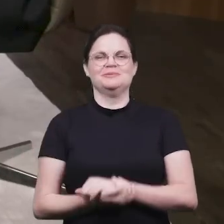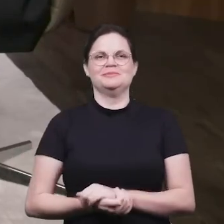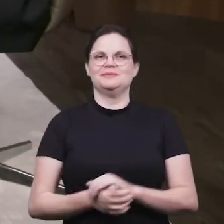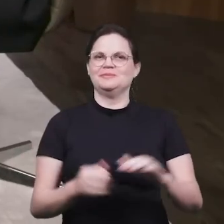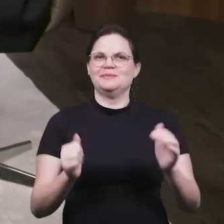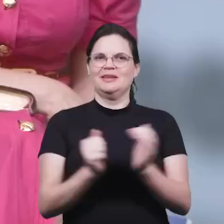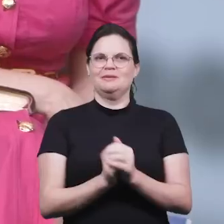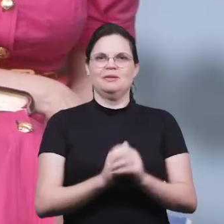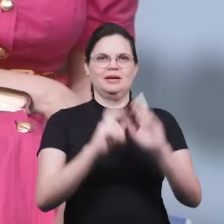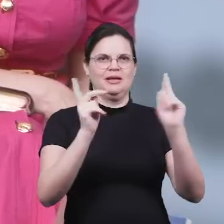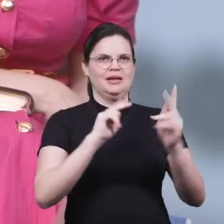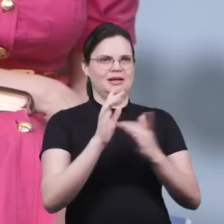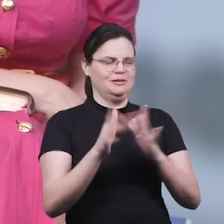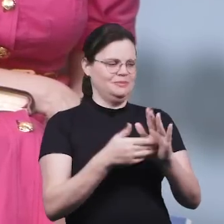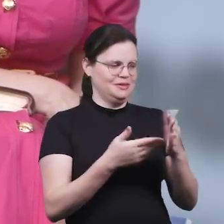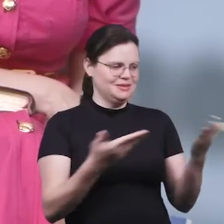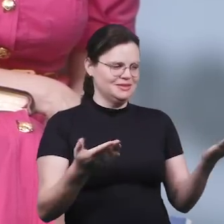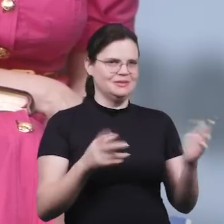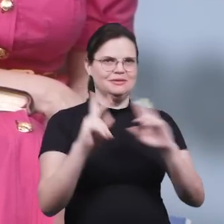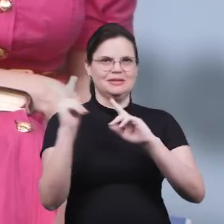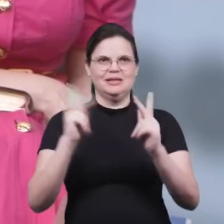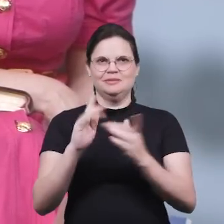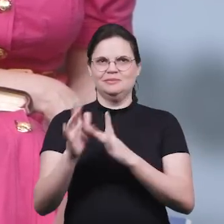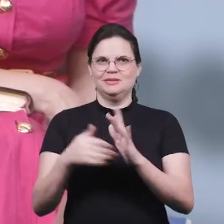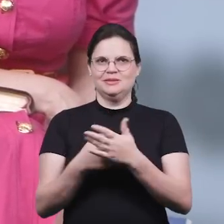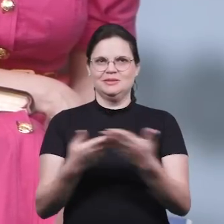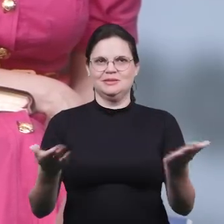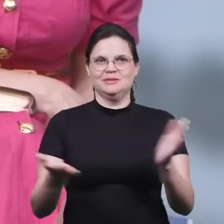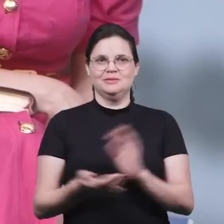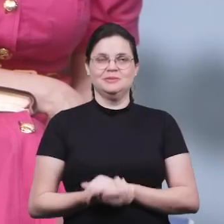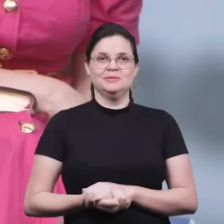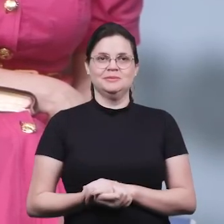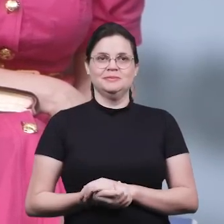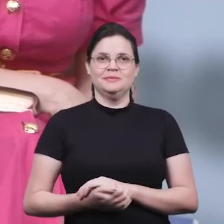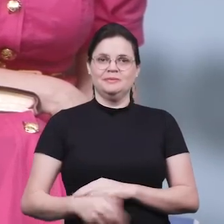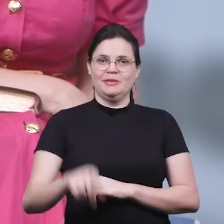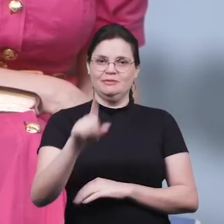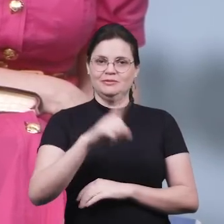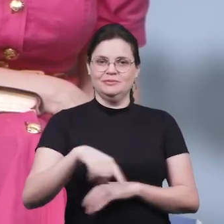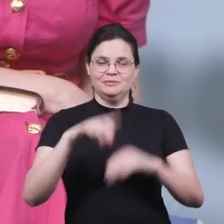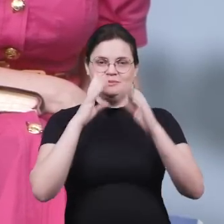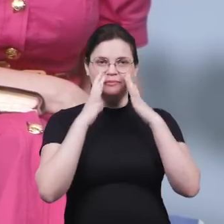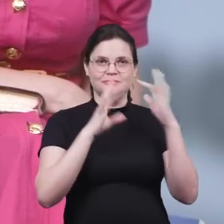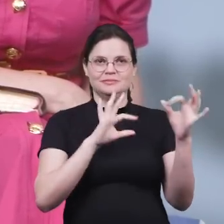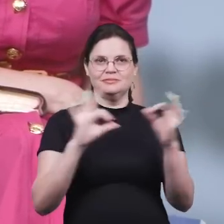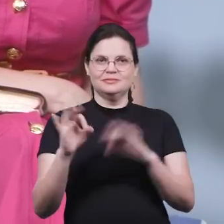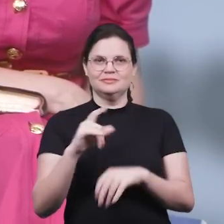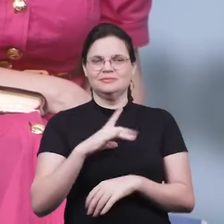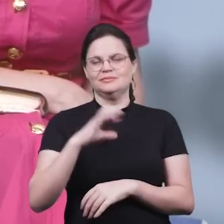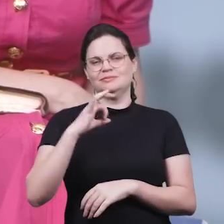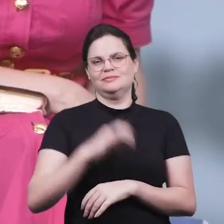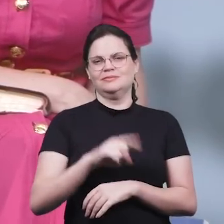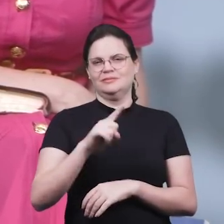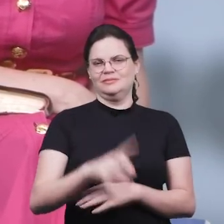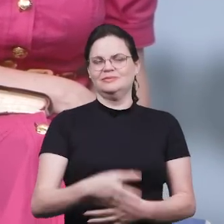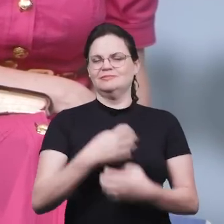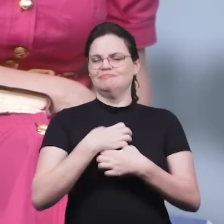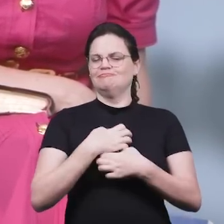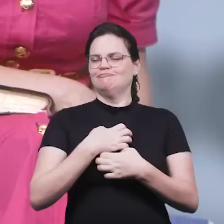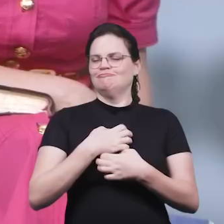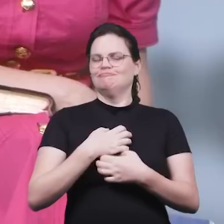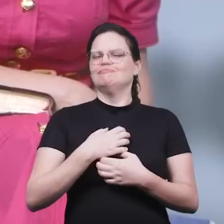Glória a Deus, Pai Senhor Fernanda. Pai Senhor Kézia. Pai Senhor nossos irmãos. E a você que nos assiste, eu tenho certeza que também